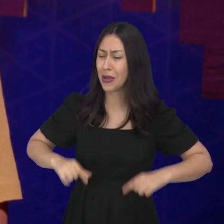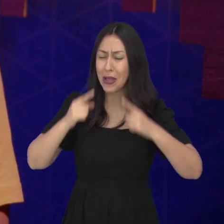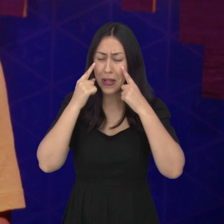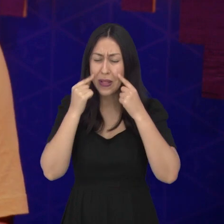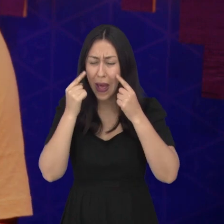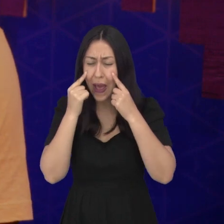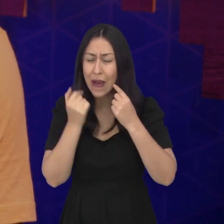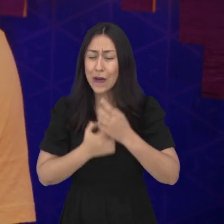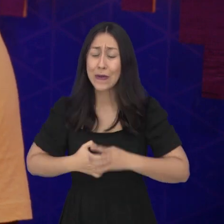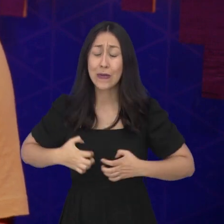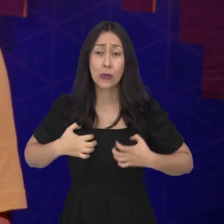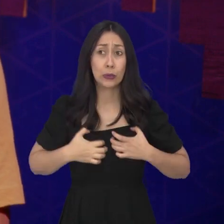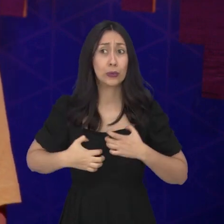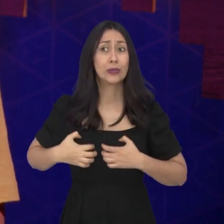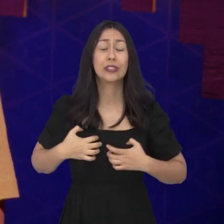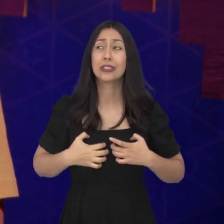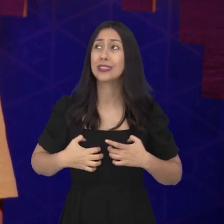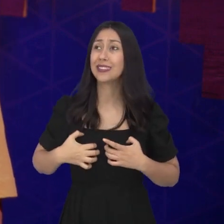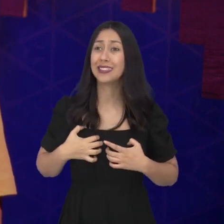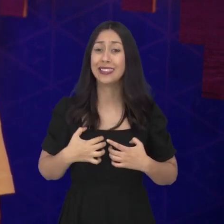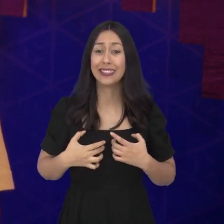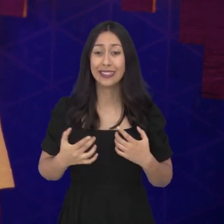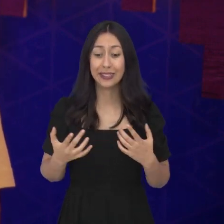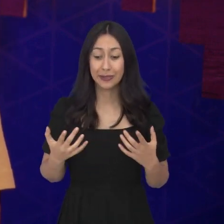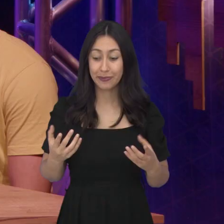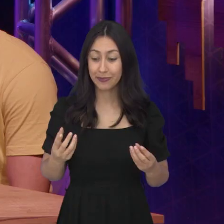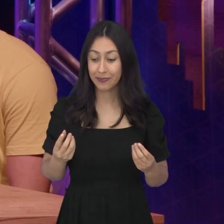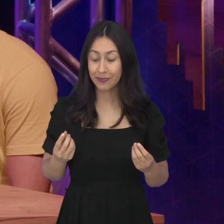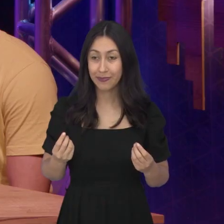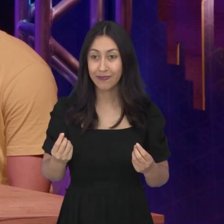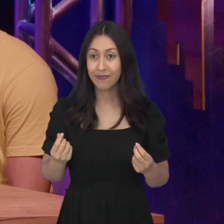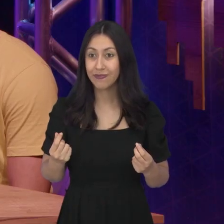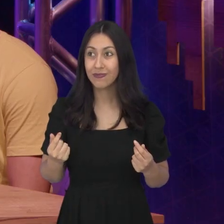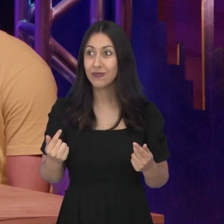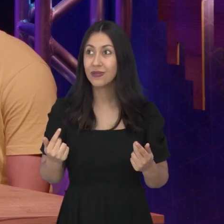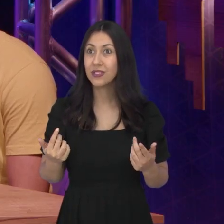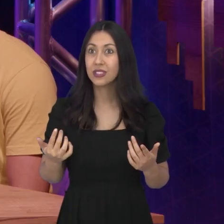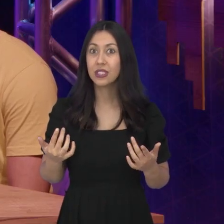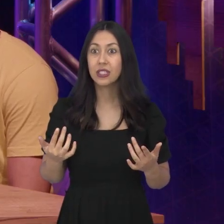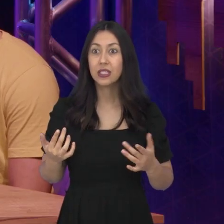Sofrimento, lágrimas, angústia e